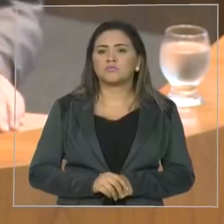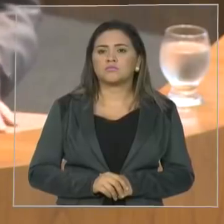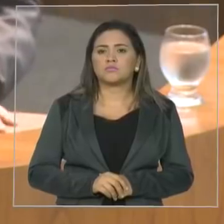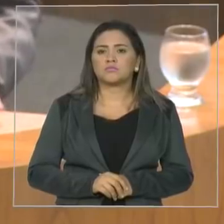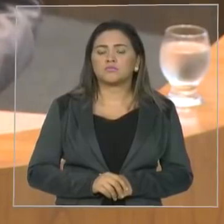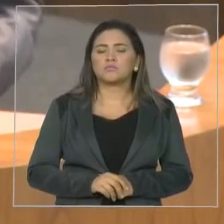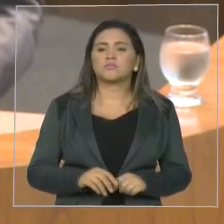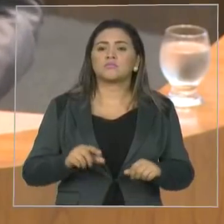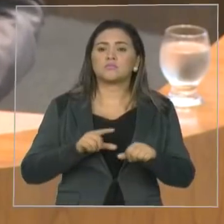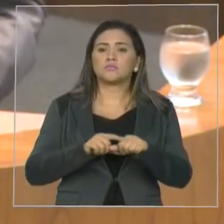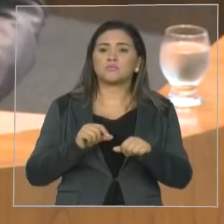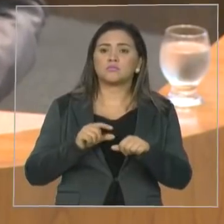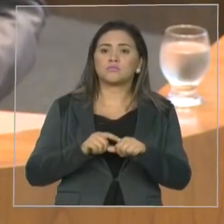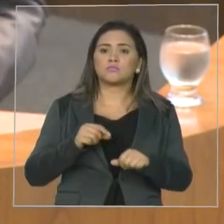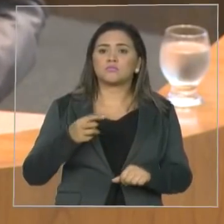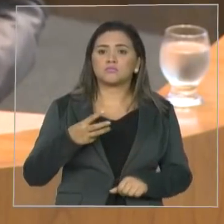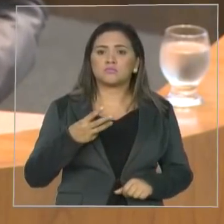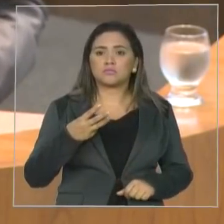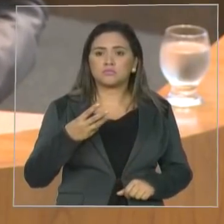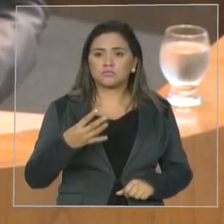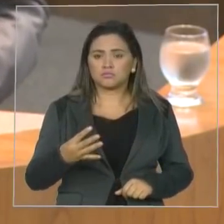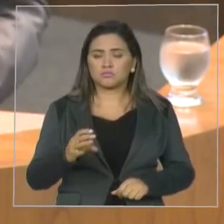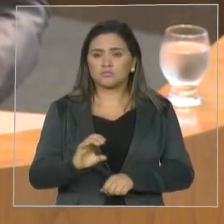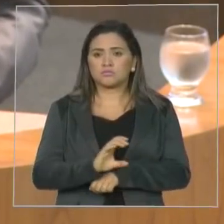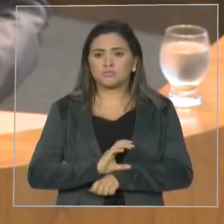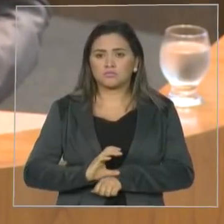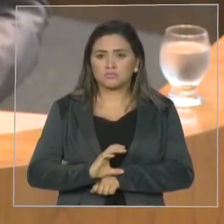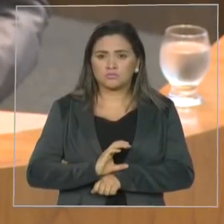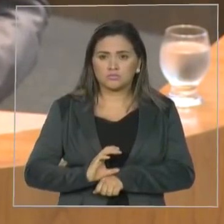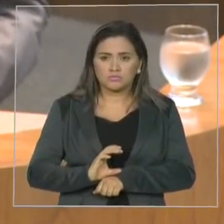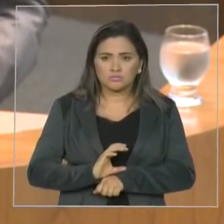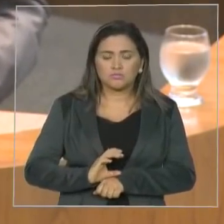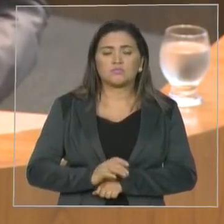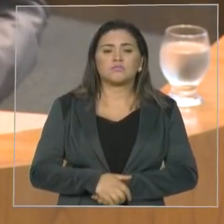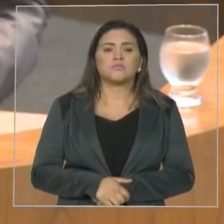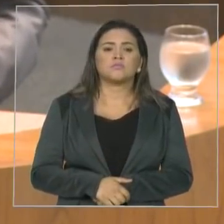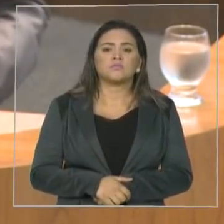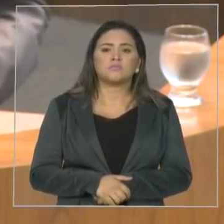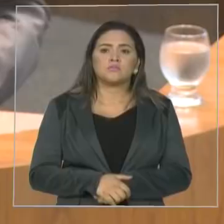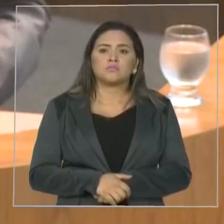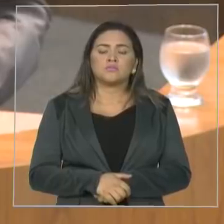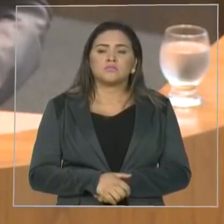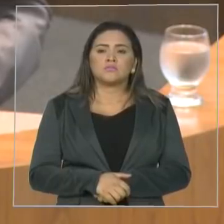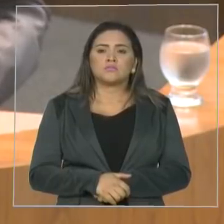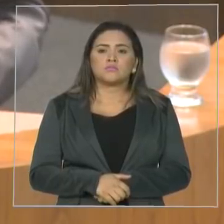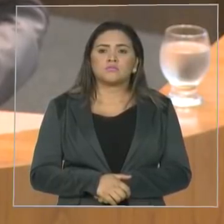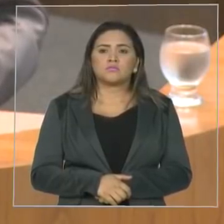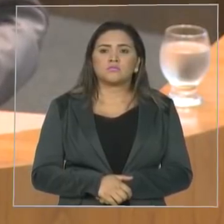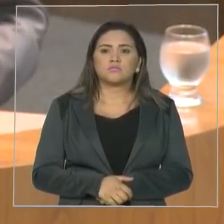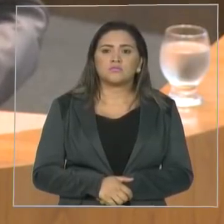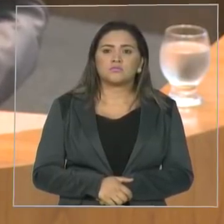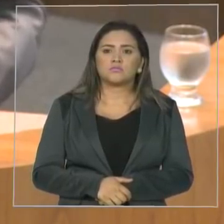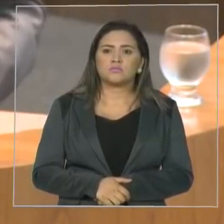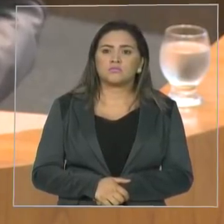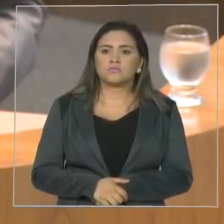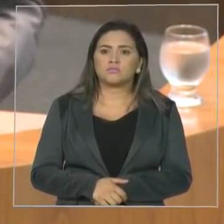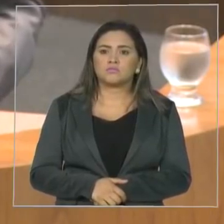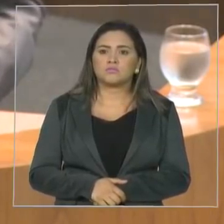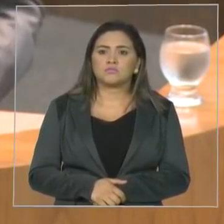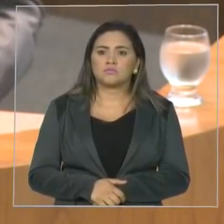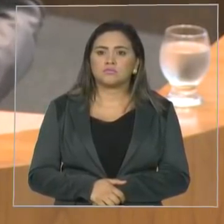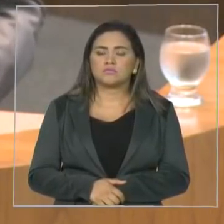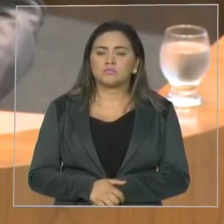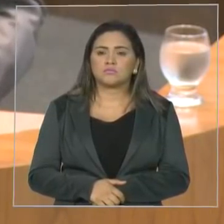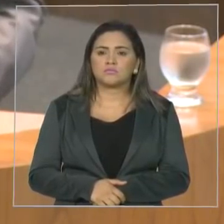está, segundo a imprensa, acumulando os 2 cargos. E agora, chefe máximo das